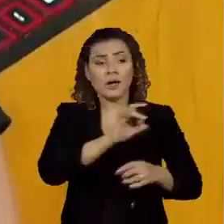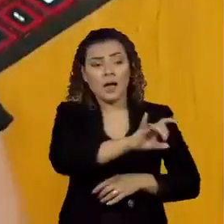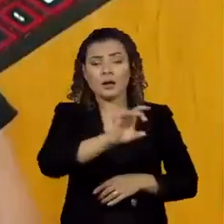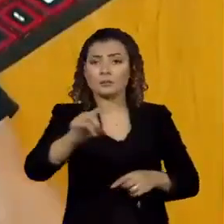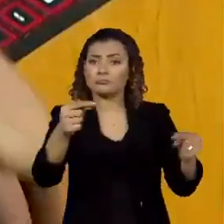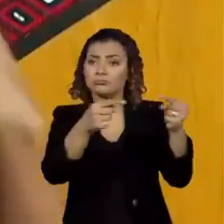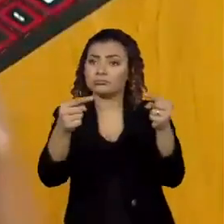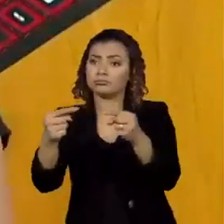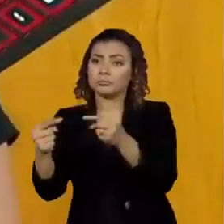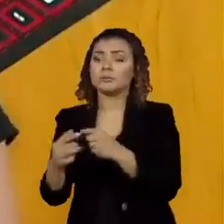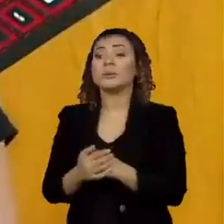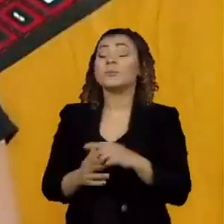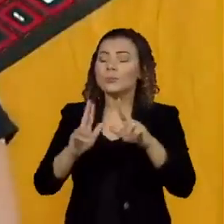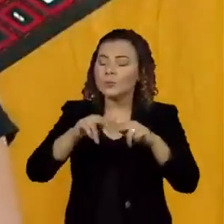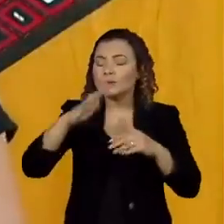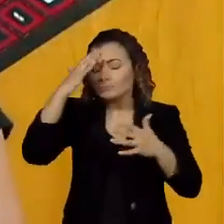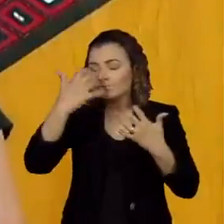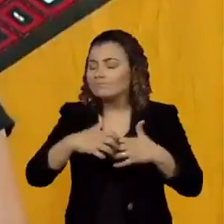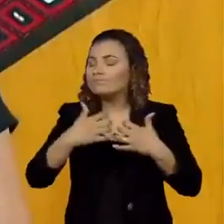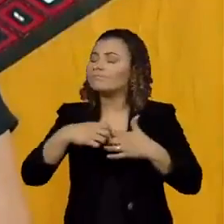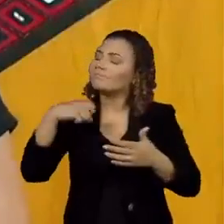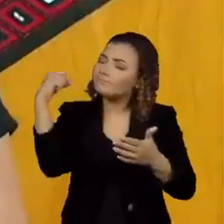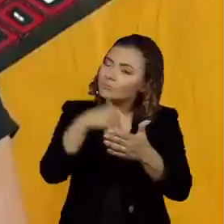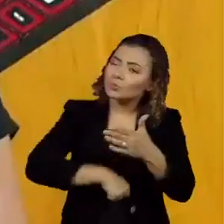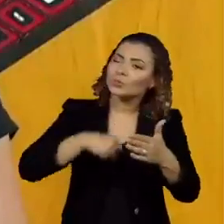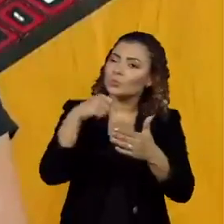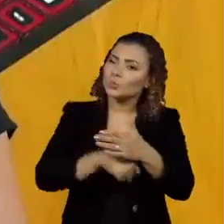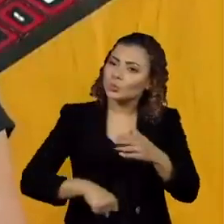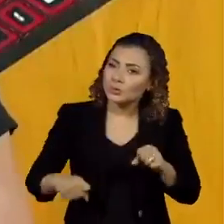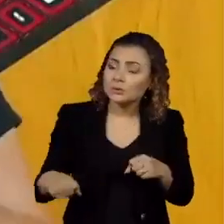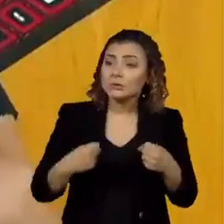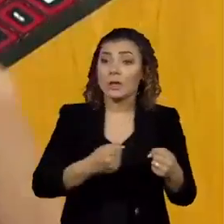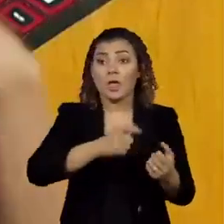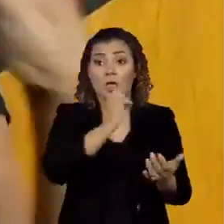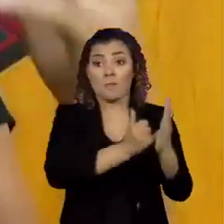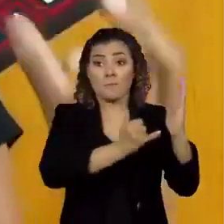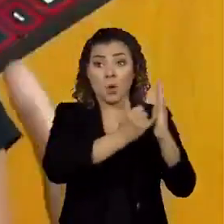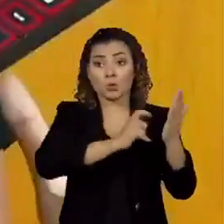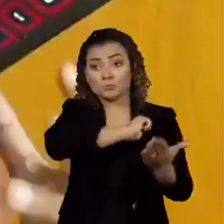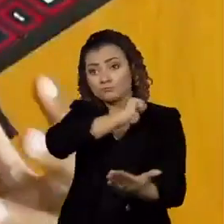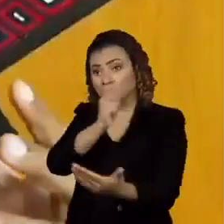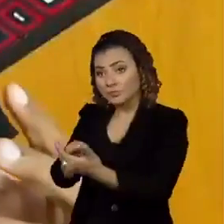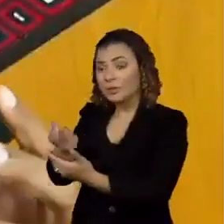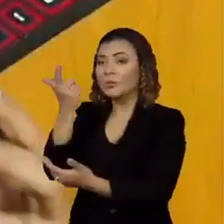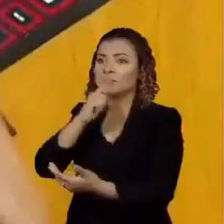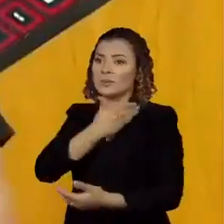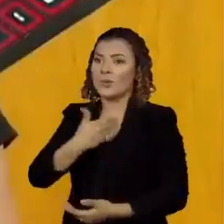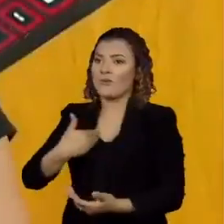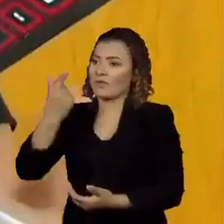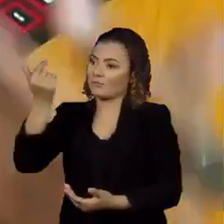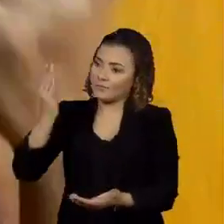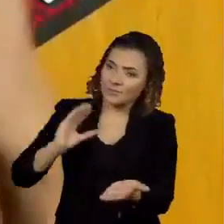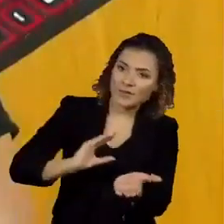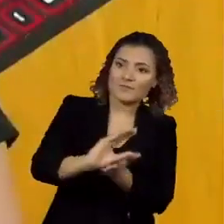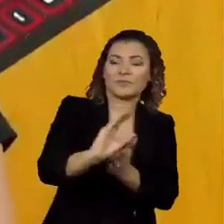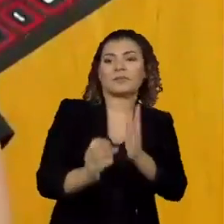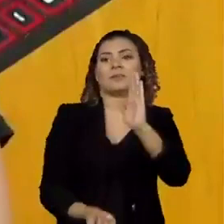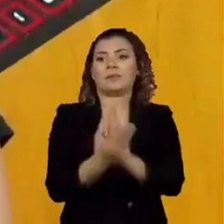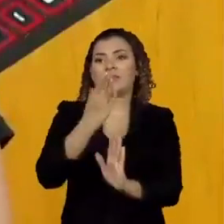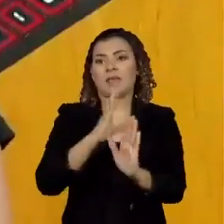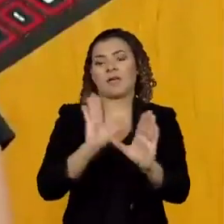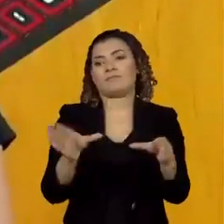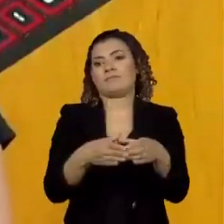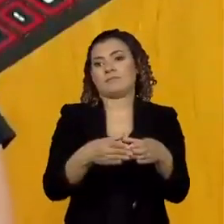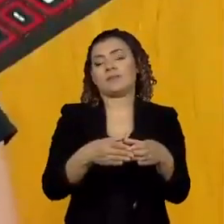precisa, foi essa nossa reivindicação, mais o recurso dos nossos impostos permitiu criar esse sistema. Esse sistema é uma forma de